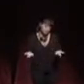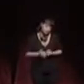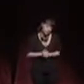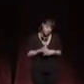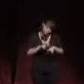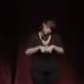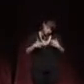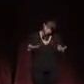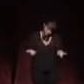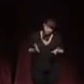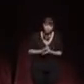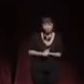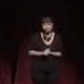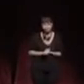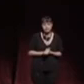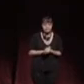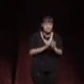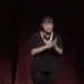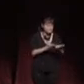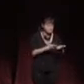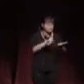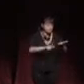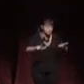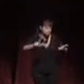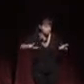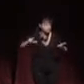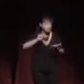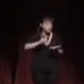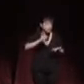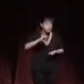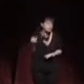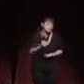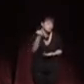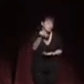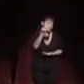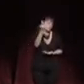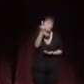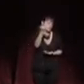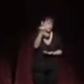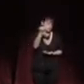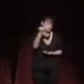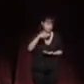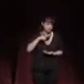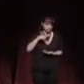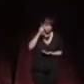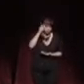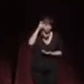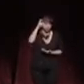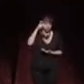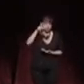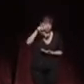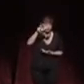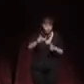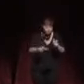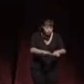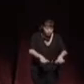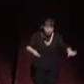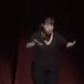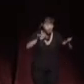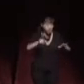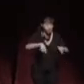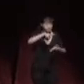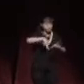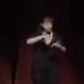Portanto, a literatura é fundamental para a formação do leitor, mas principalmente para a formação